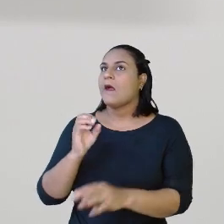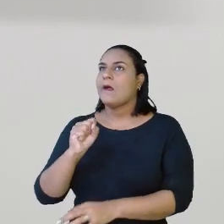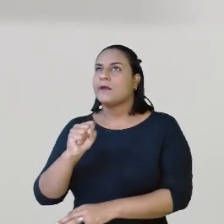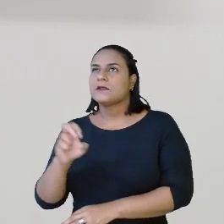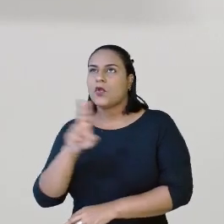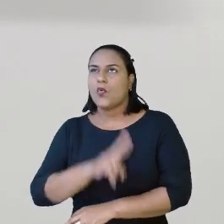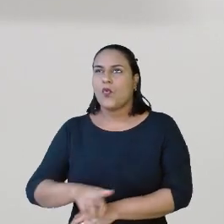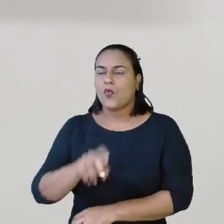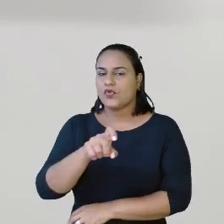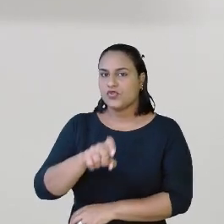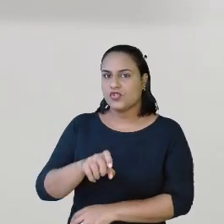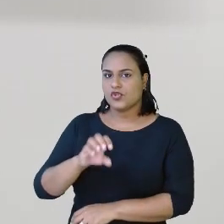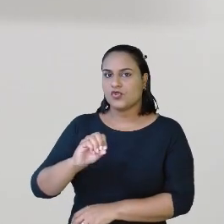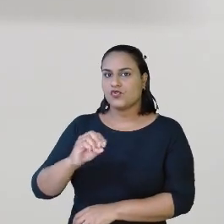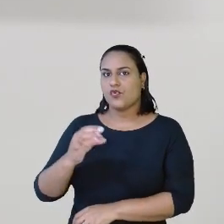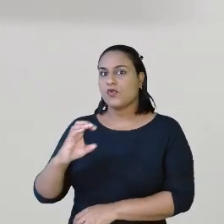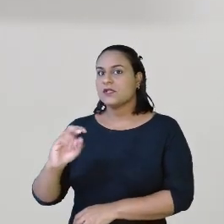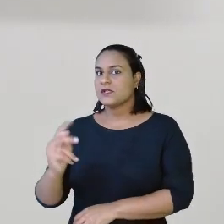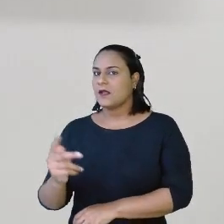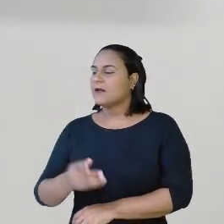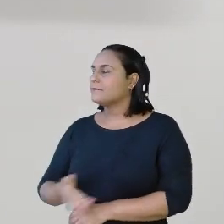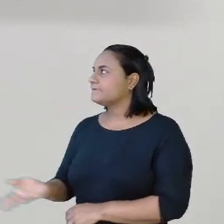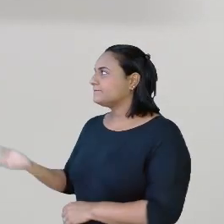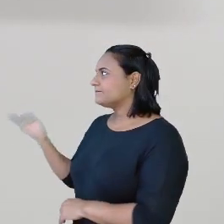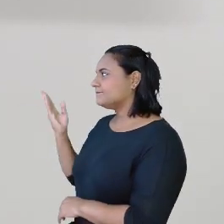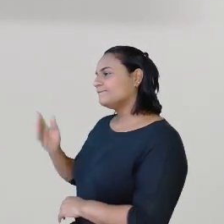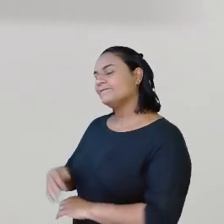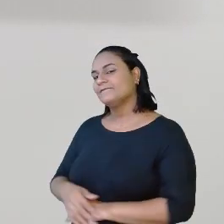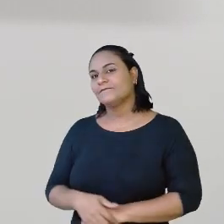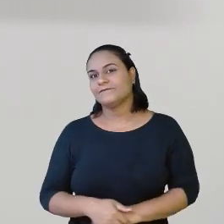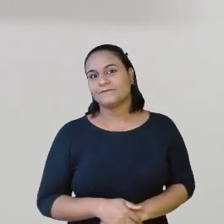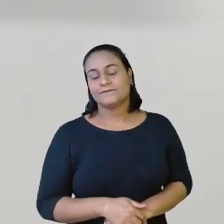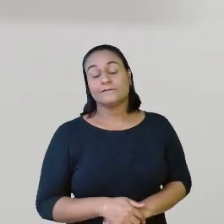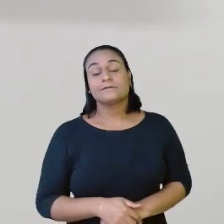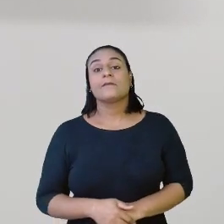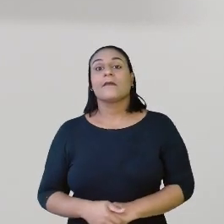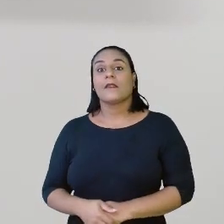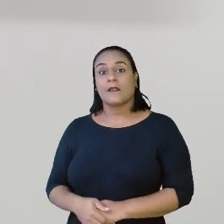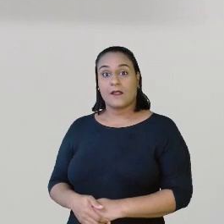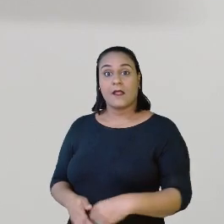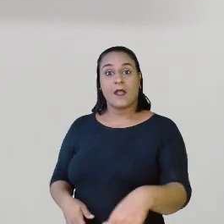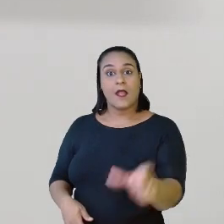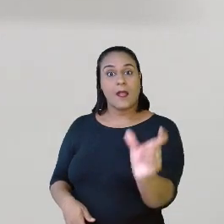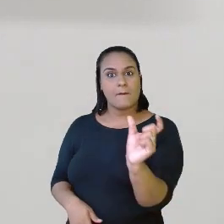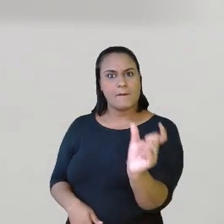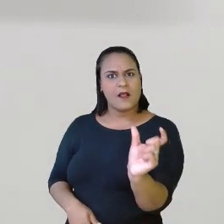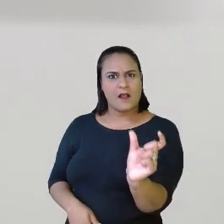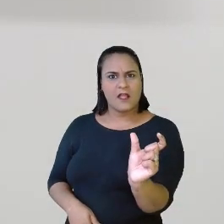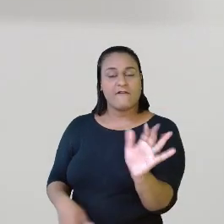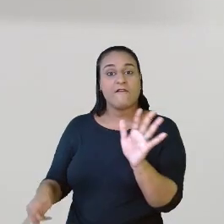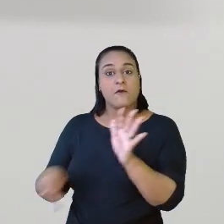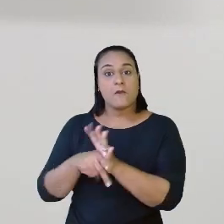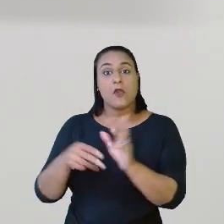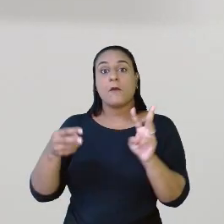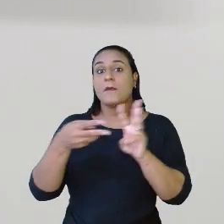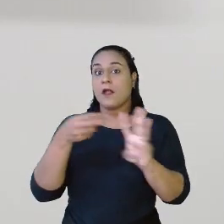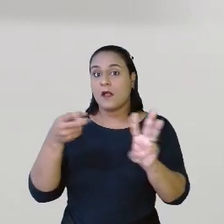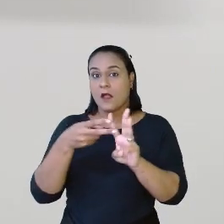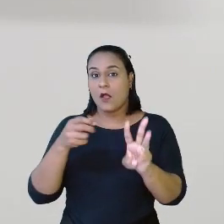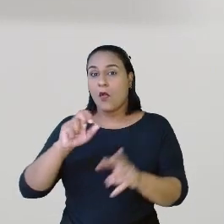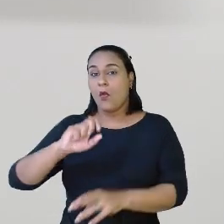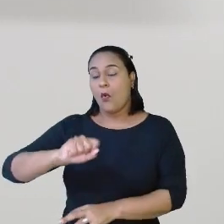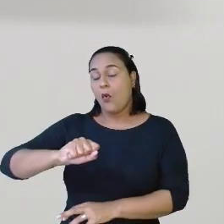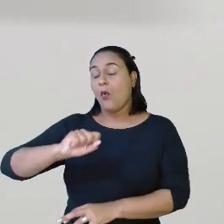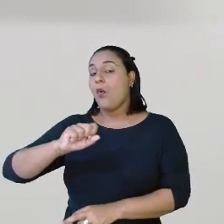X ou CH. Uma delas é se a palavra for de origem indígena ou de origem